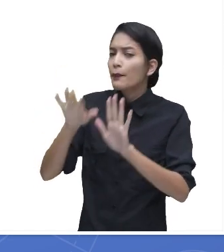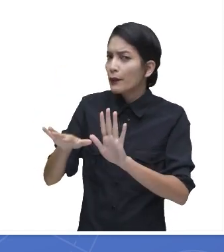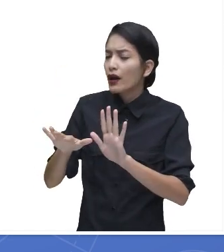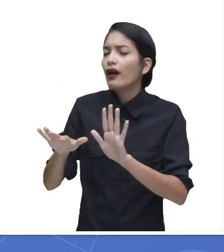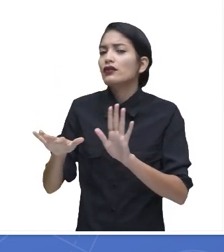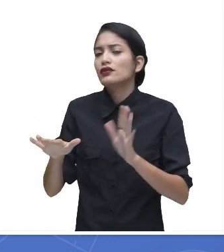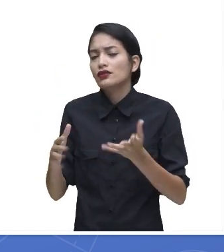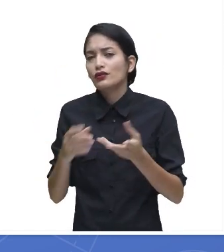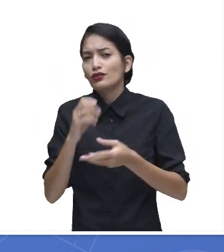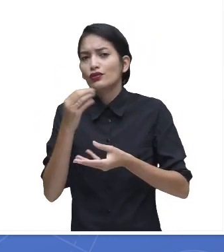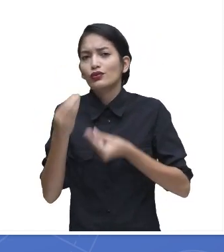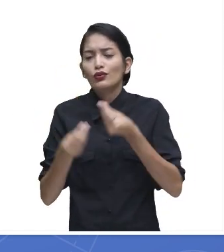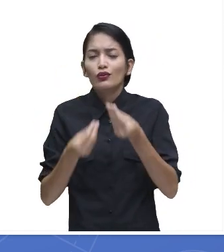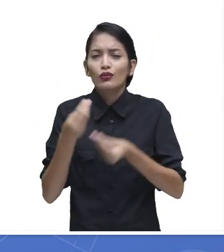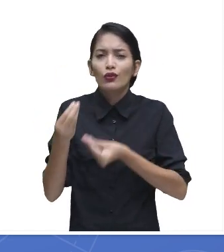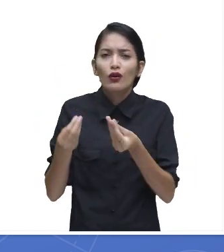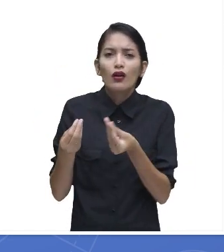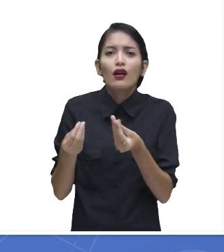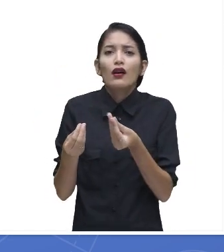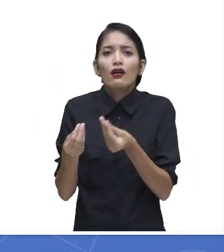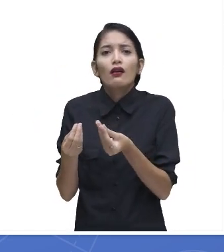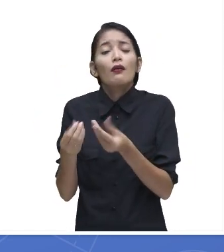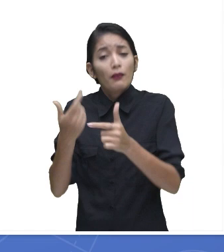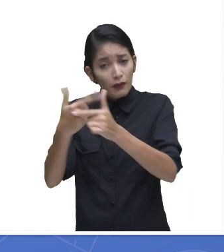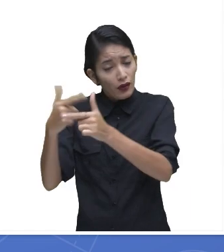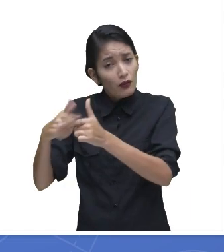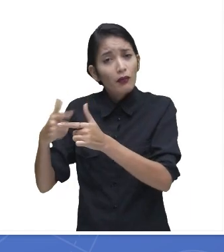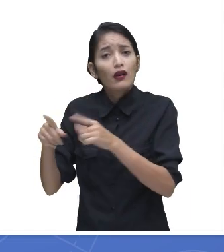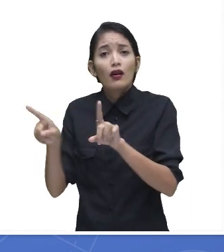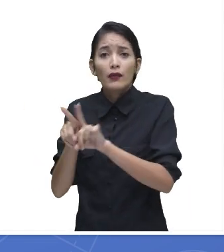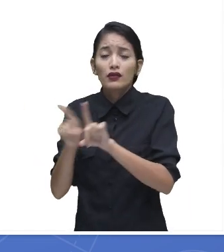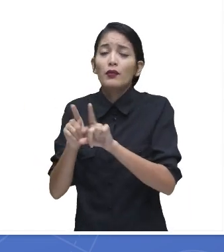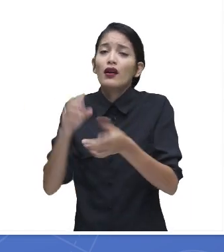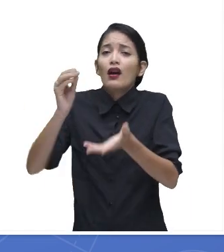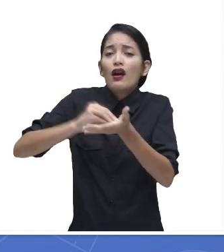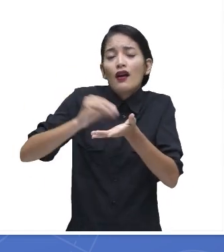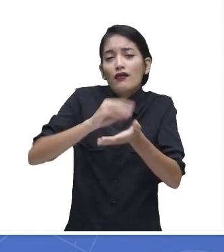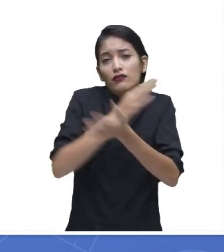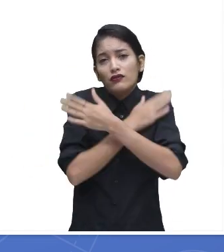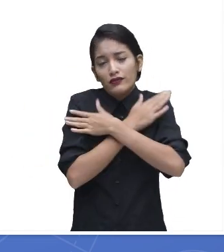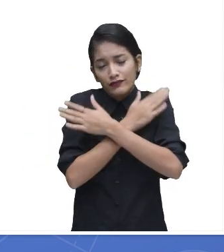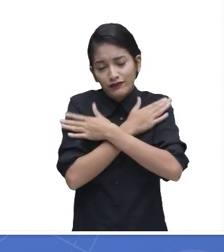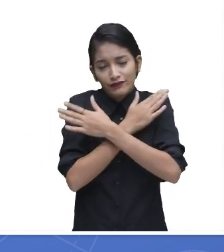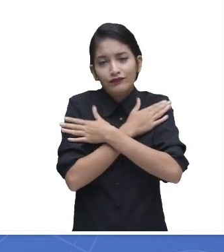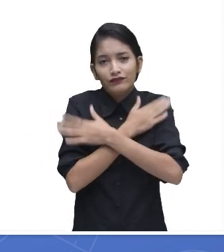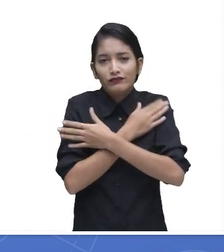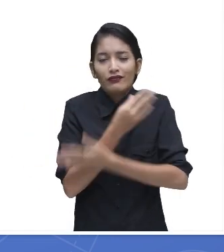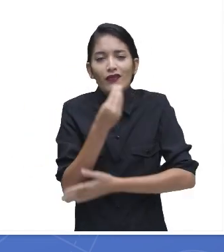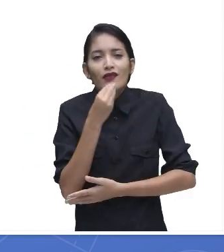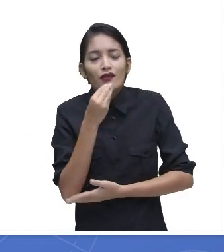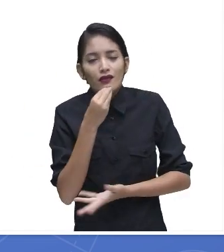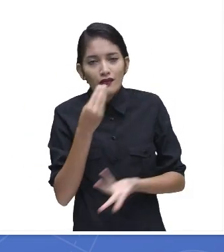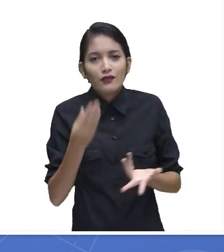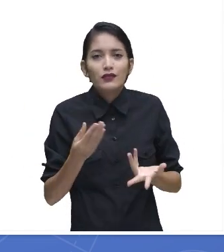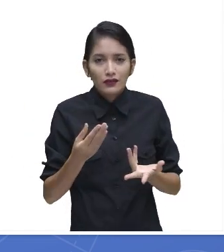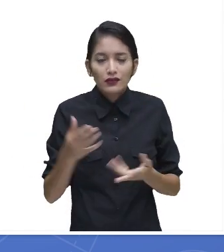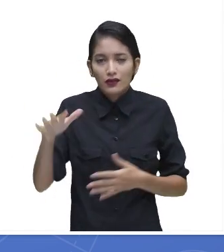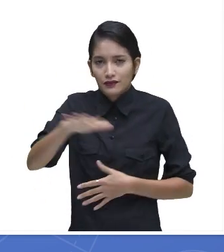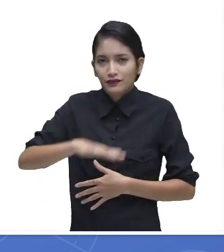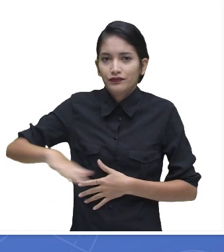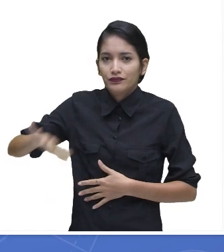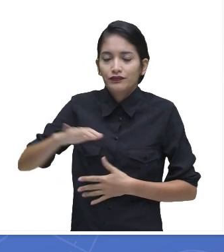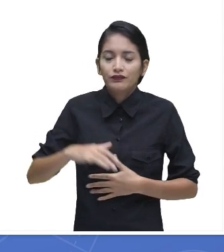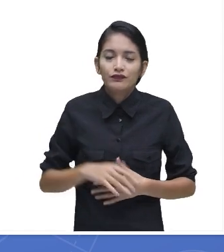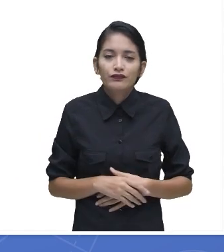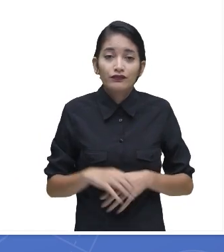questão é uma consequência, na verdade, do desemprego causado pela falta, né, de oportunidades no campo. Bom,